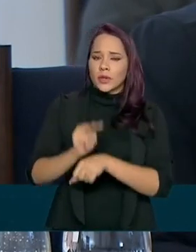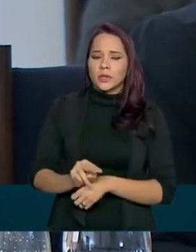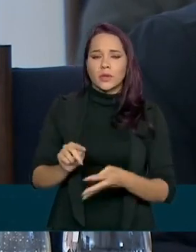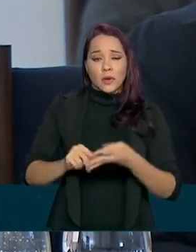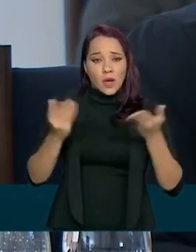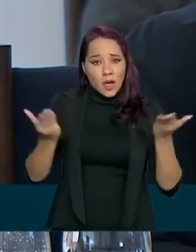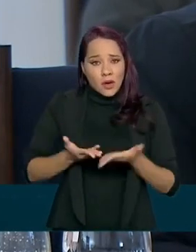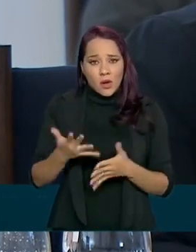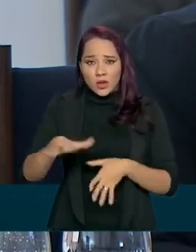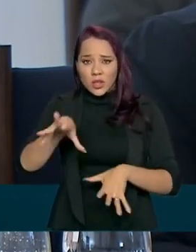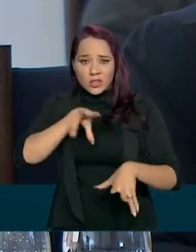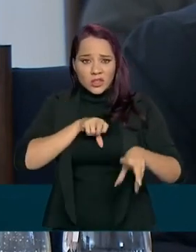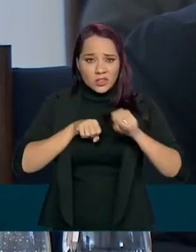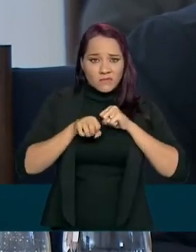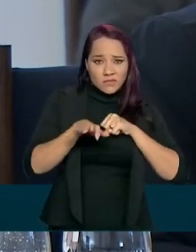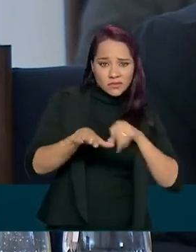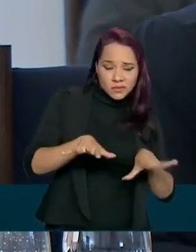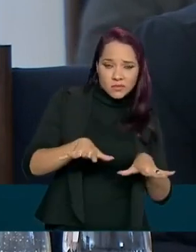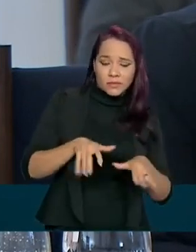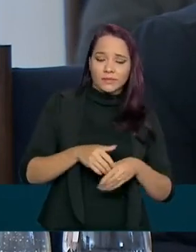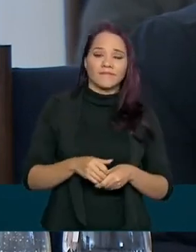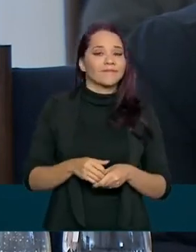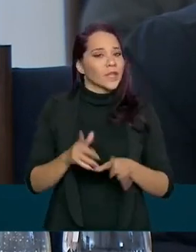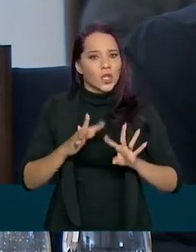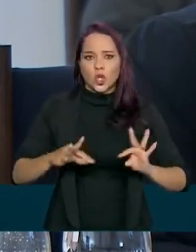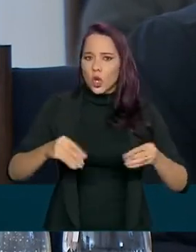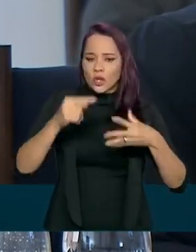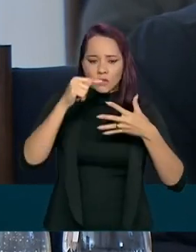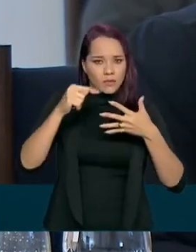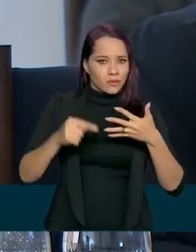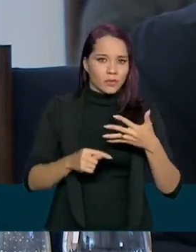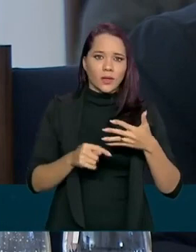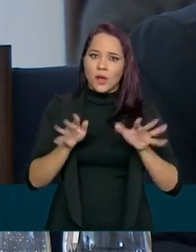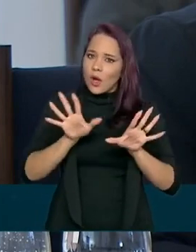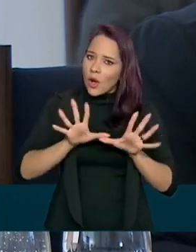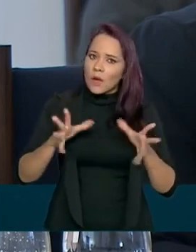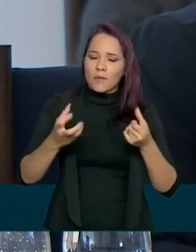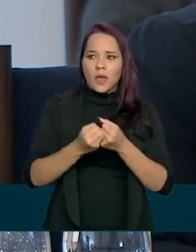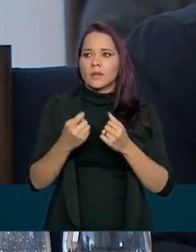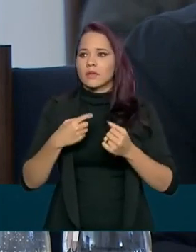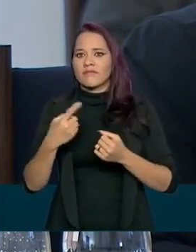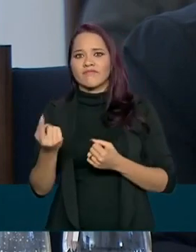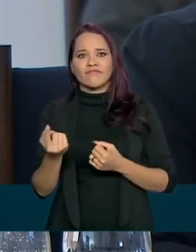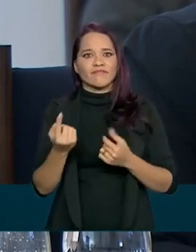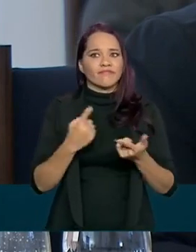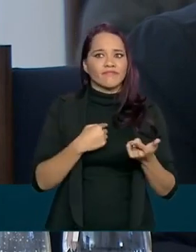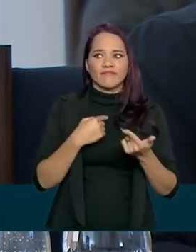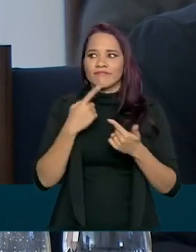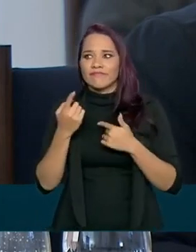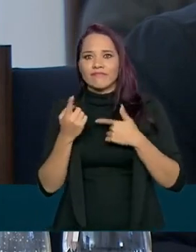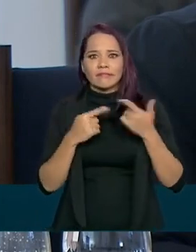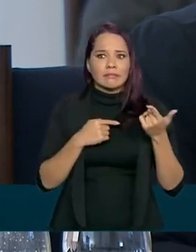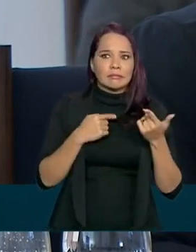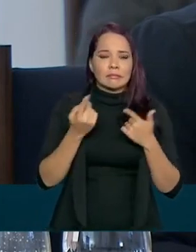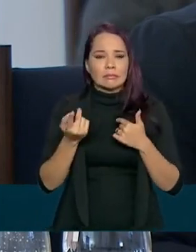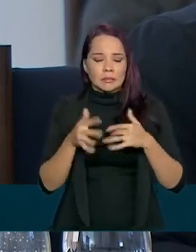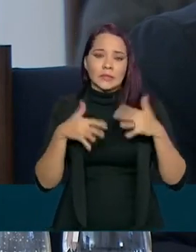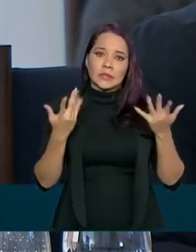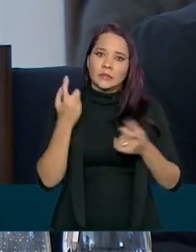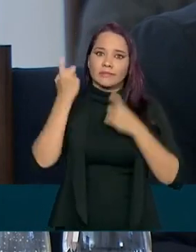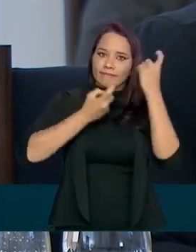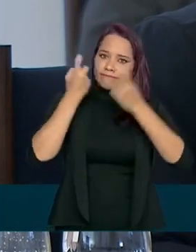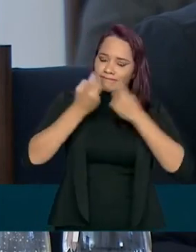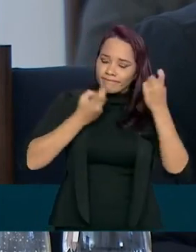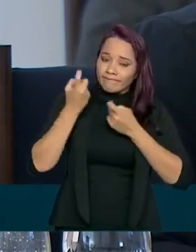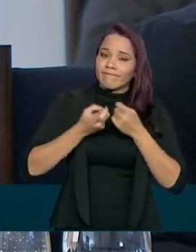proteção e agora na transmissibilidade por assintomáticos e todos esses aspectos o ms foi e voltou às vezes mais de uma vez isso